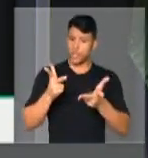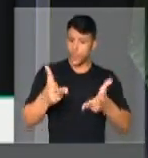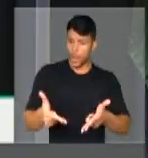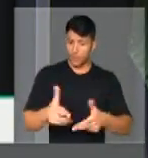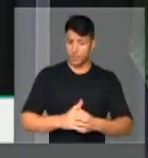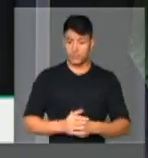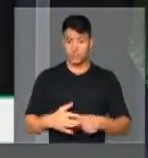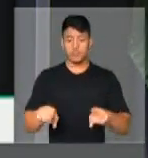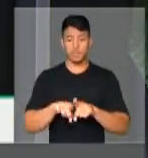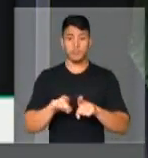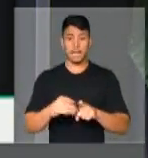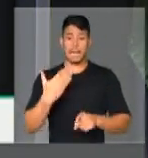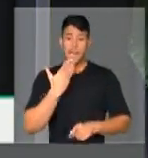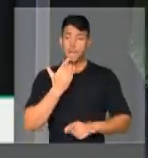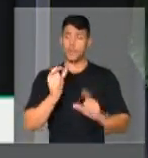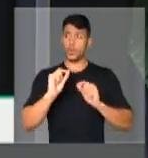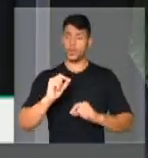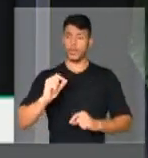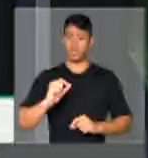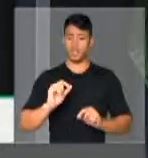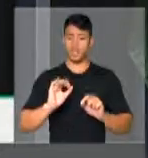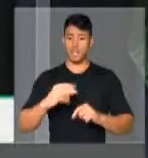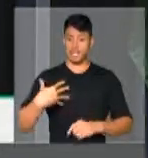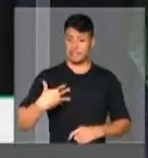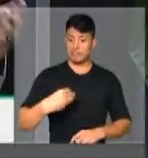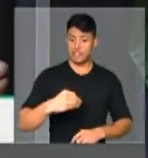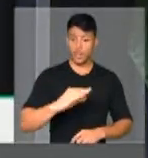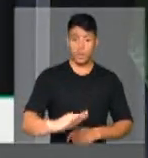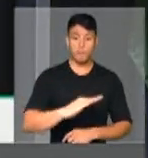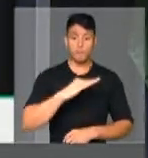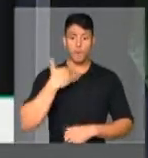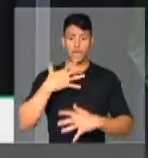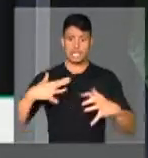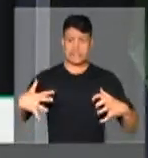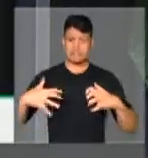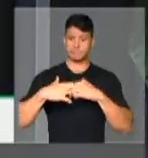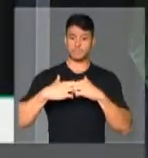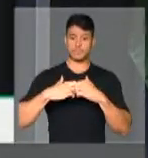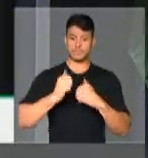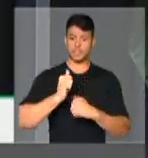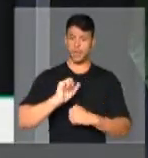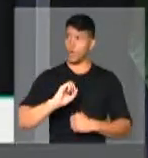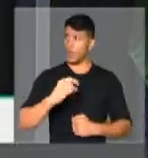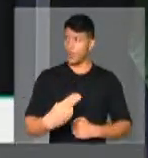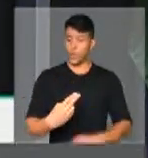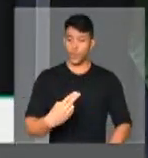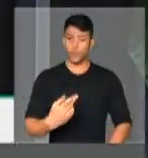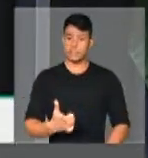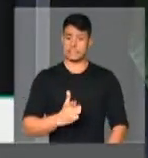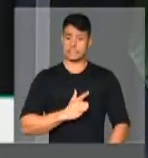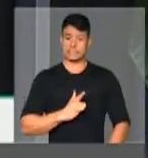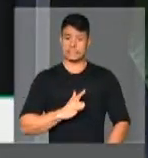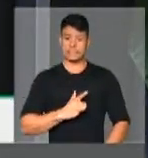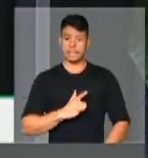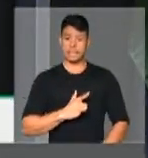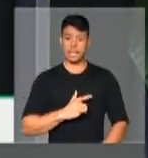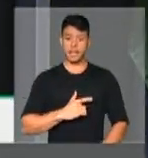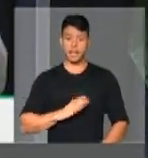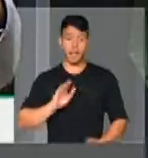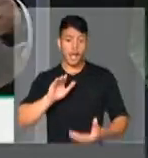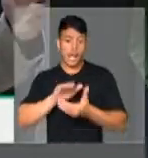era melhor um filho morrer num desastre de automóvel do que sair por aí com um